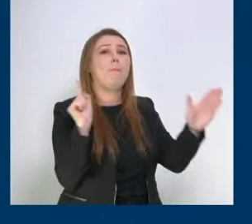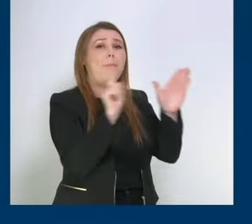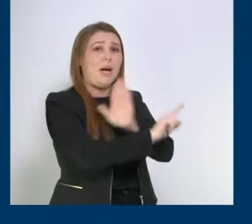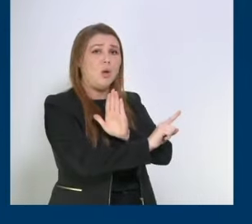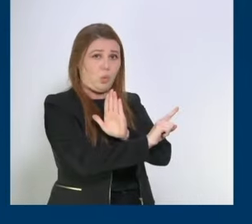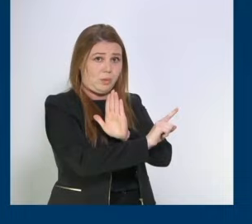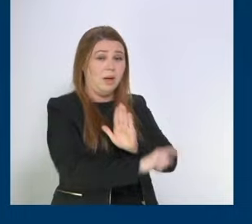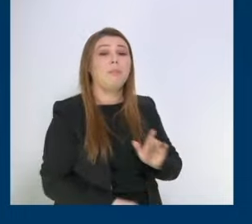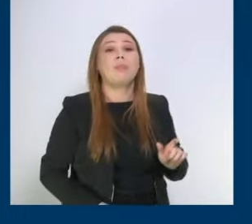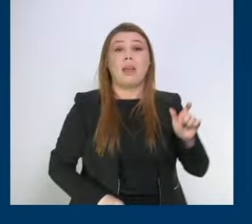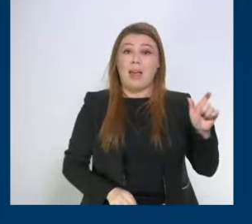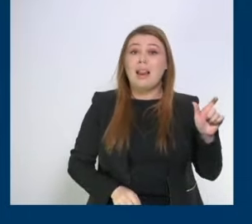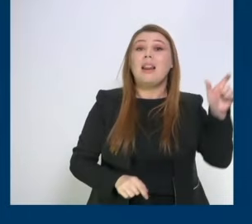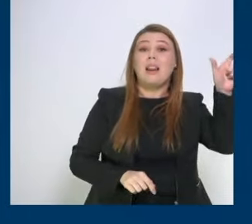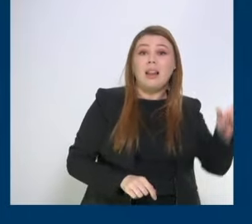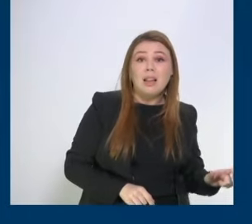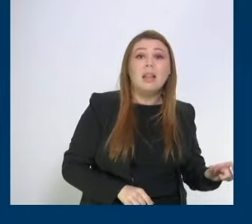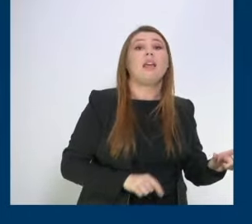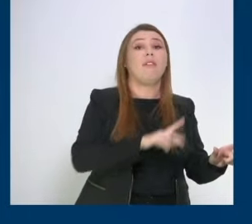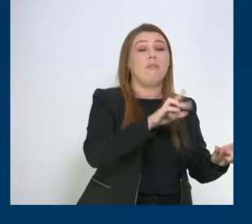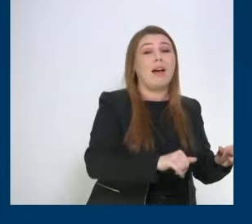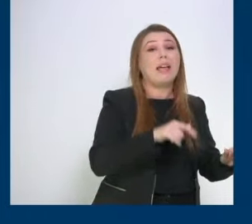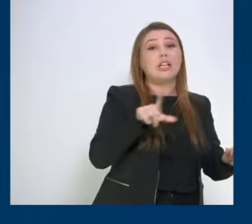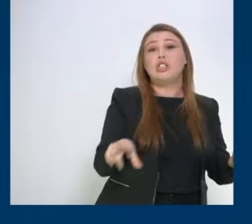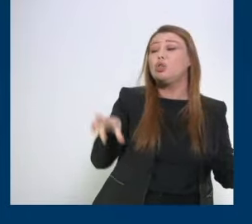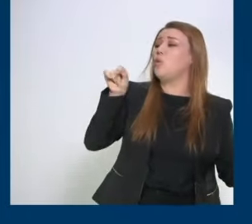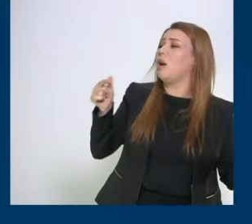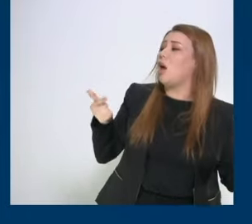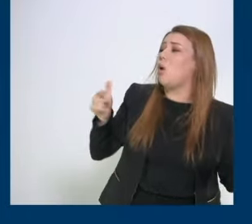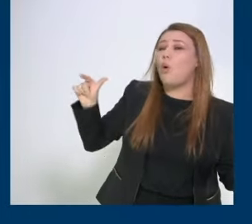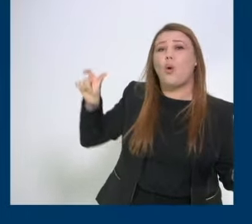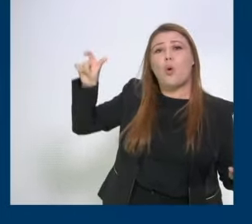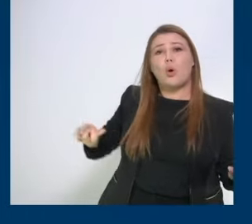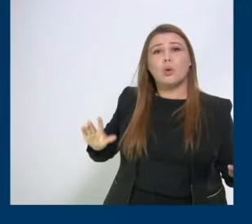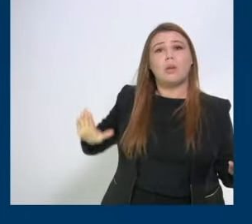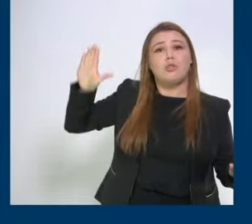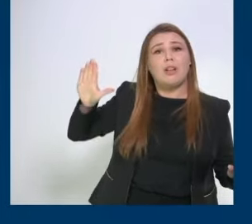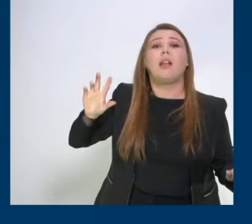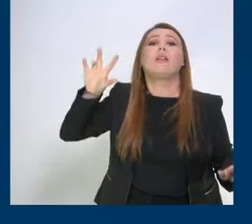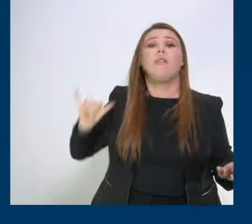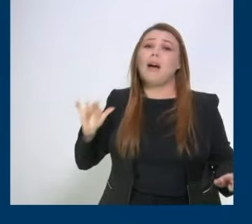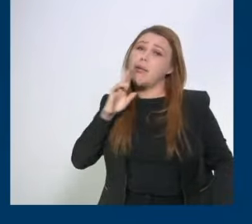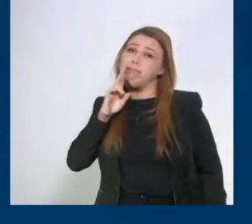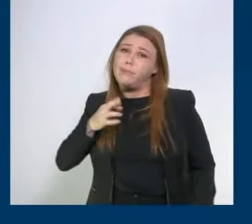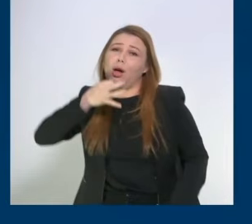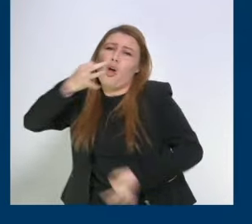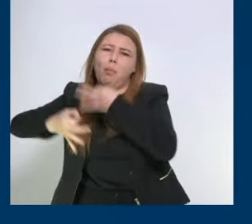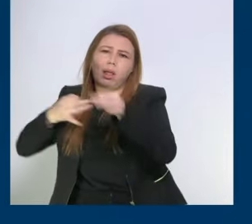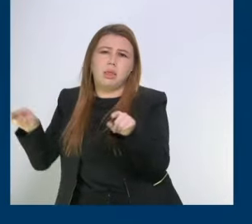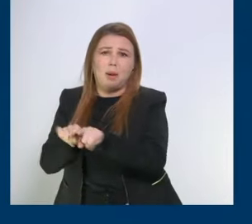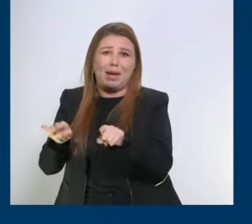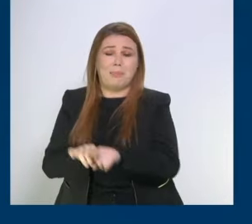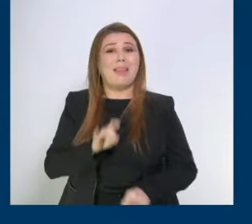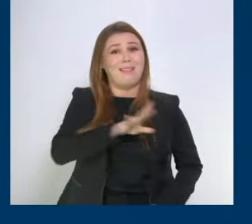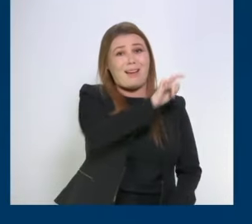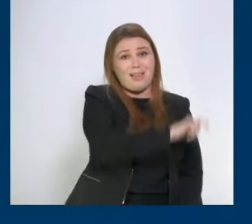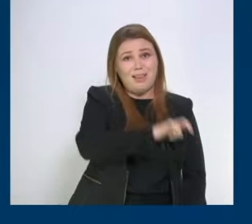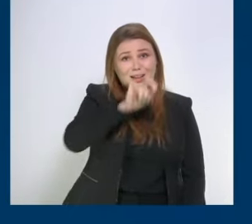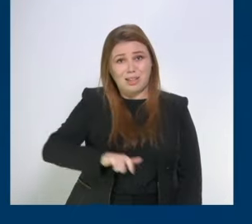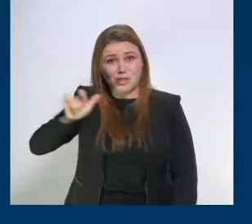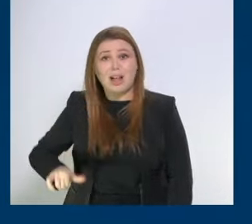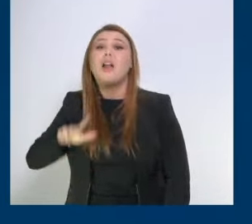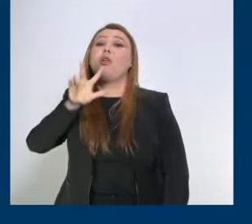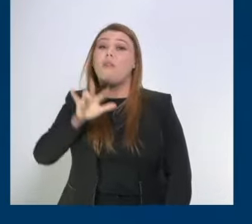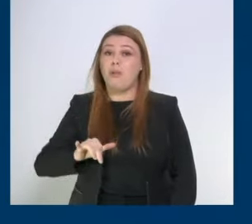candidato e ele ainda vai escolher um segundo candidato para comentar a resposta. Cada candidato vai responder e comentar